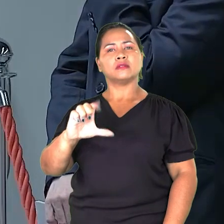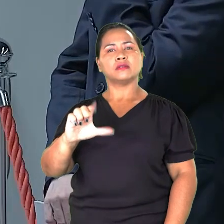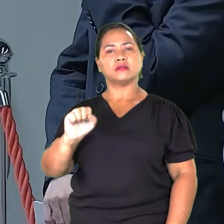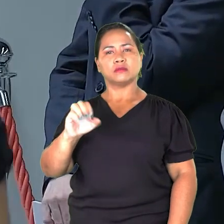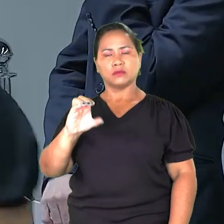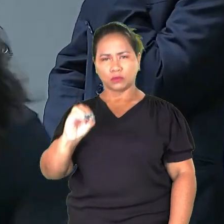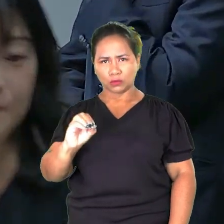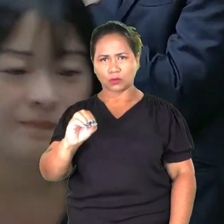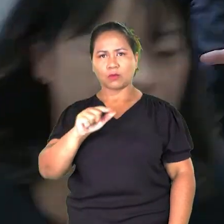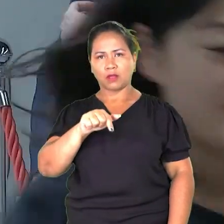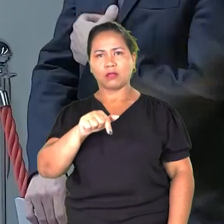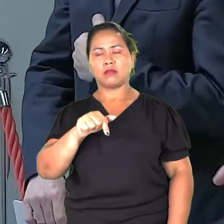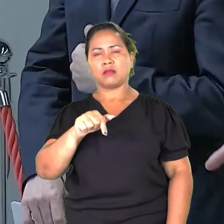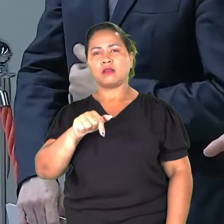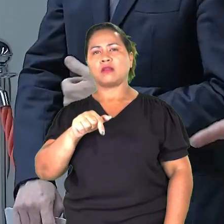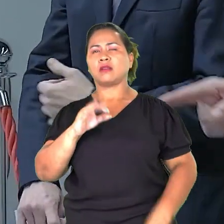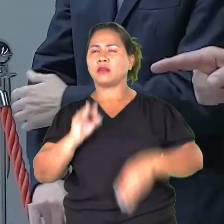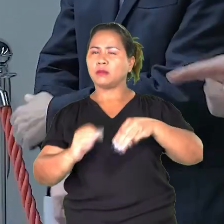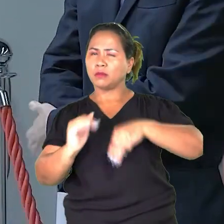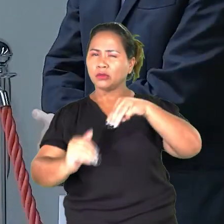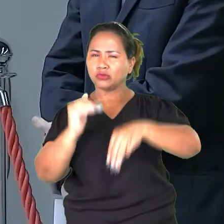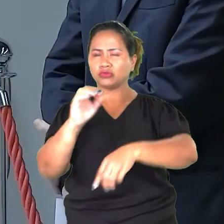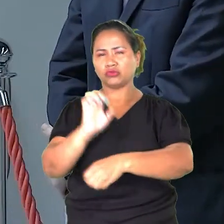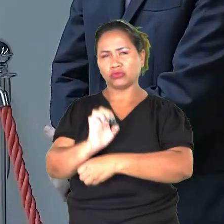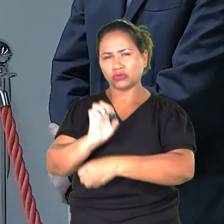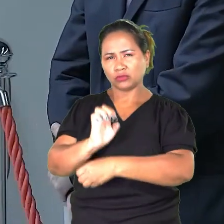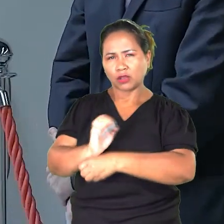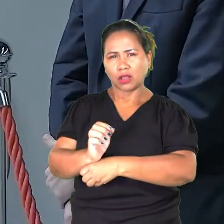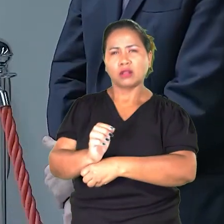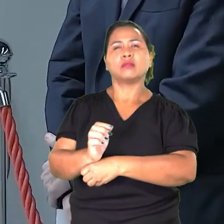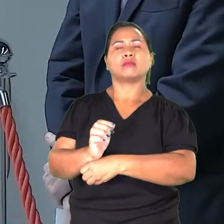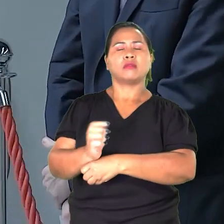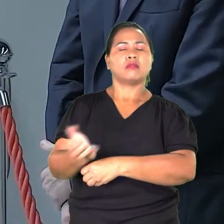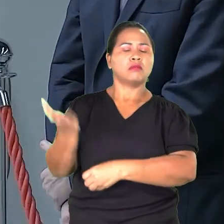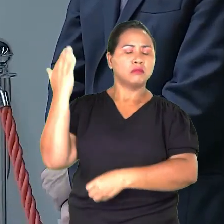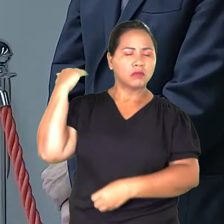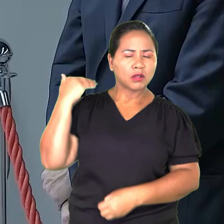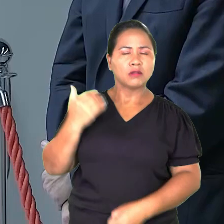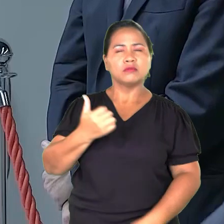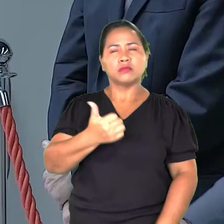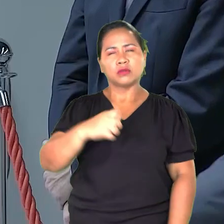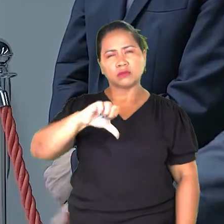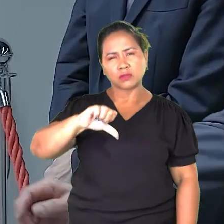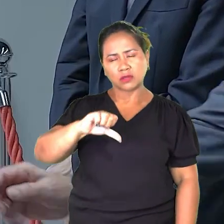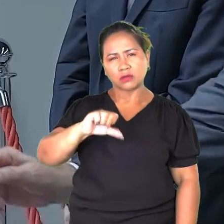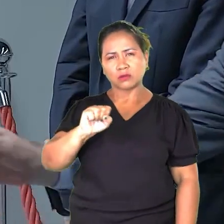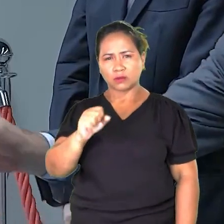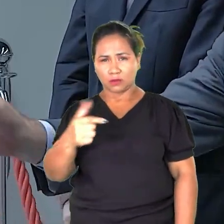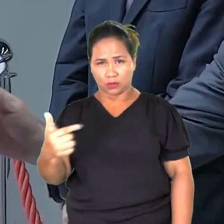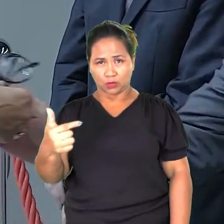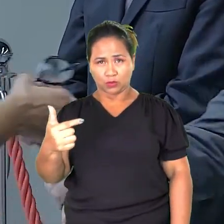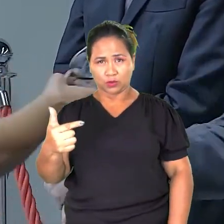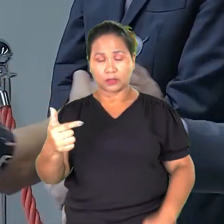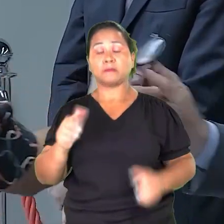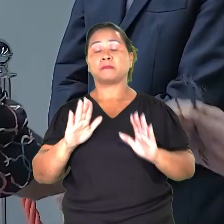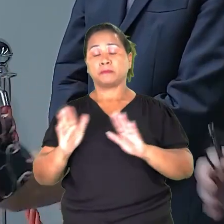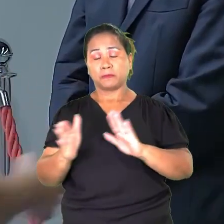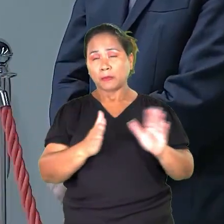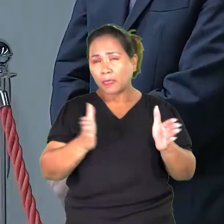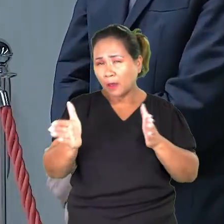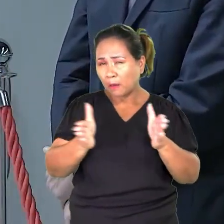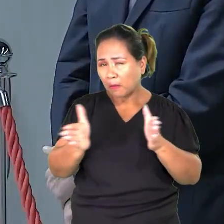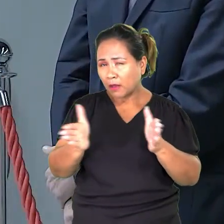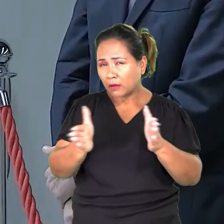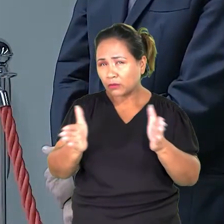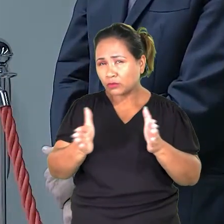Laffer, ministro de Estado das Relações Exteriores em 1992 e no período de 2001 a